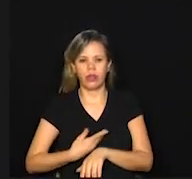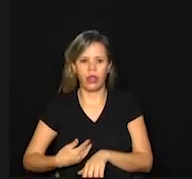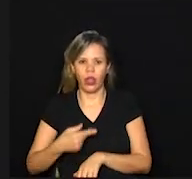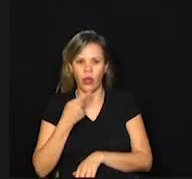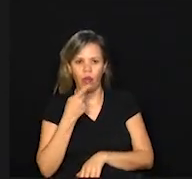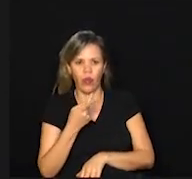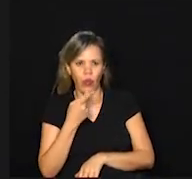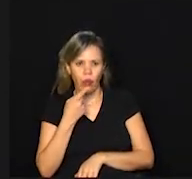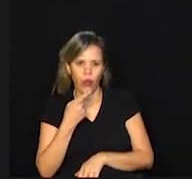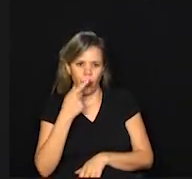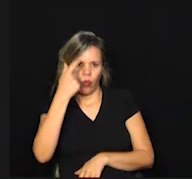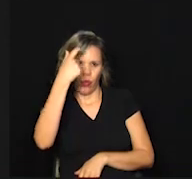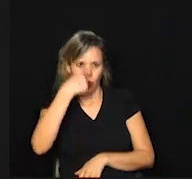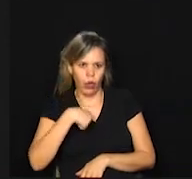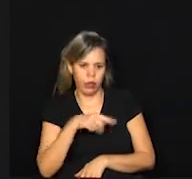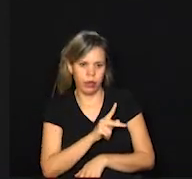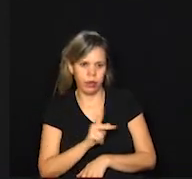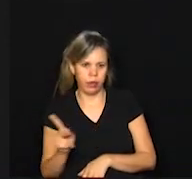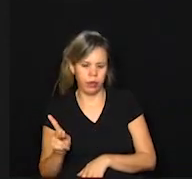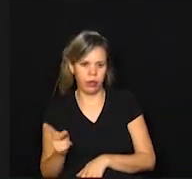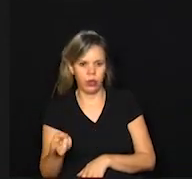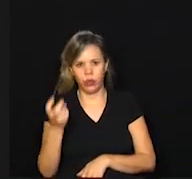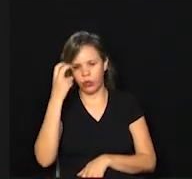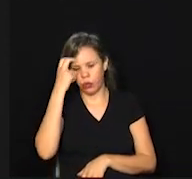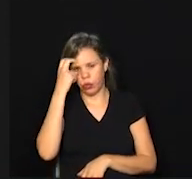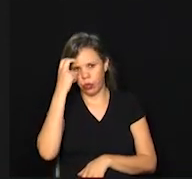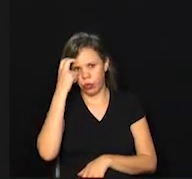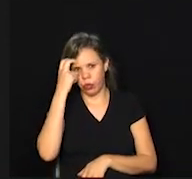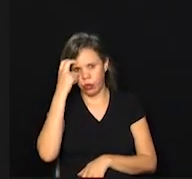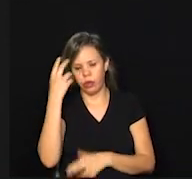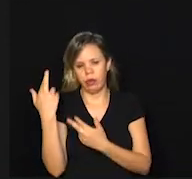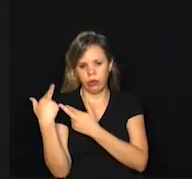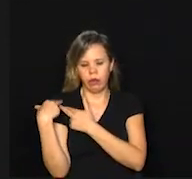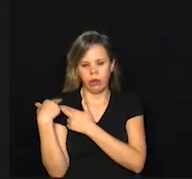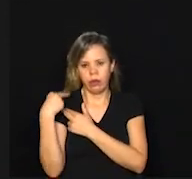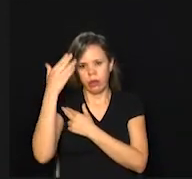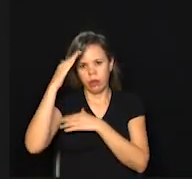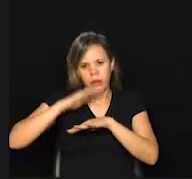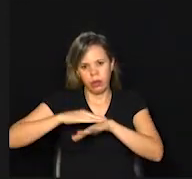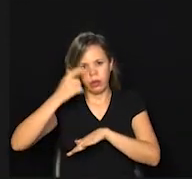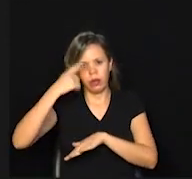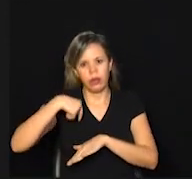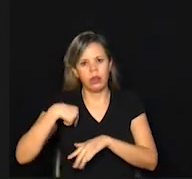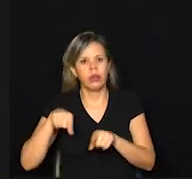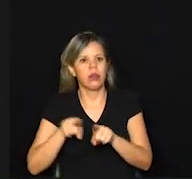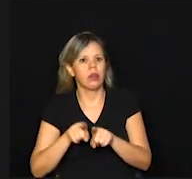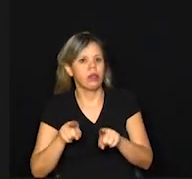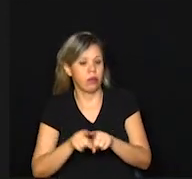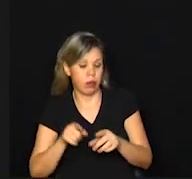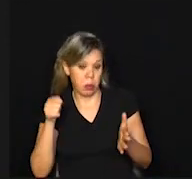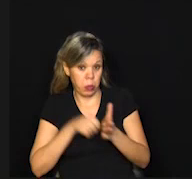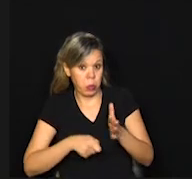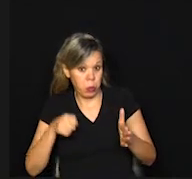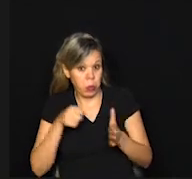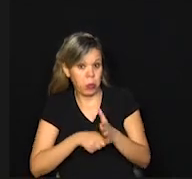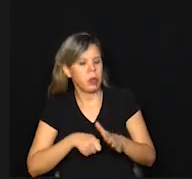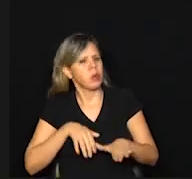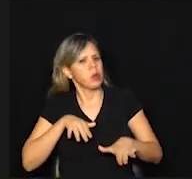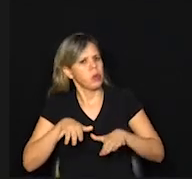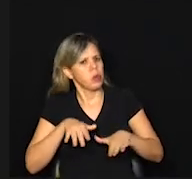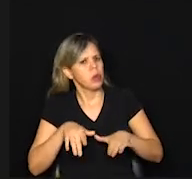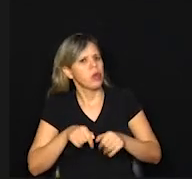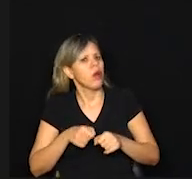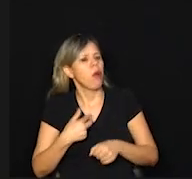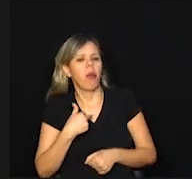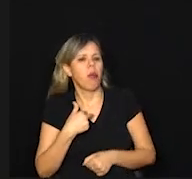falando enquanto Presidente entre culturas sair da minha responsabilidade o nome mas eu tomei só uma ativista e eu não posso